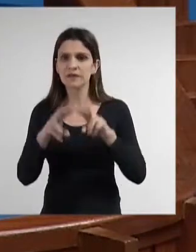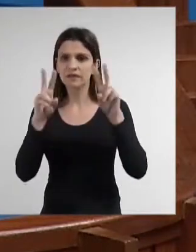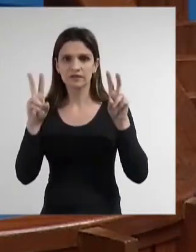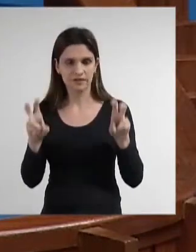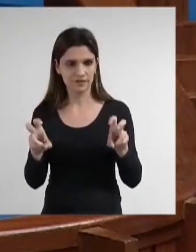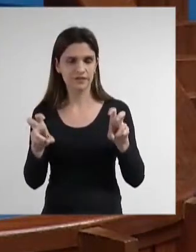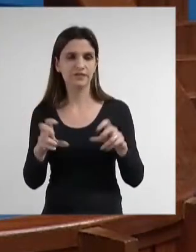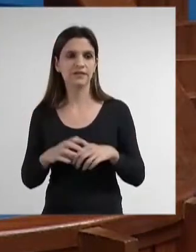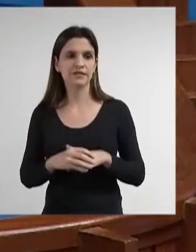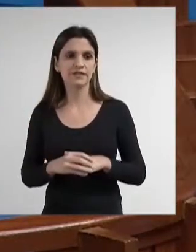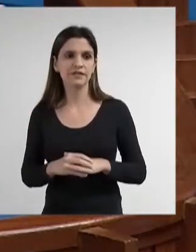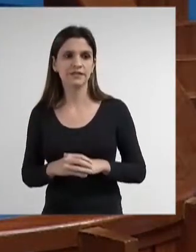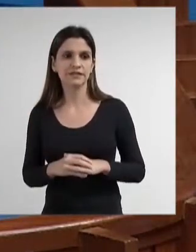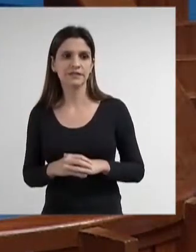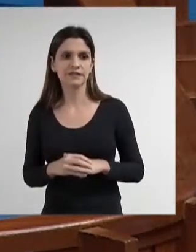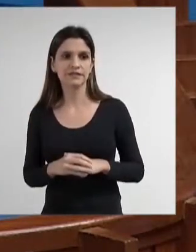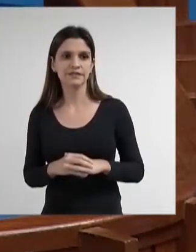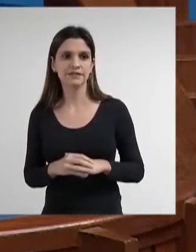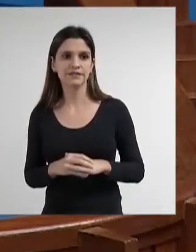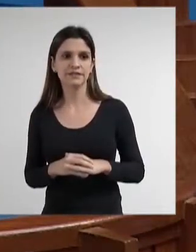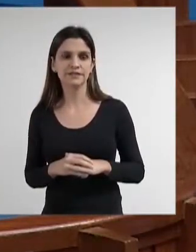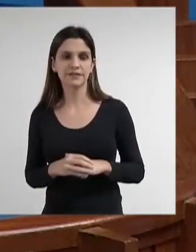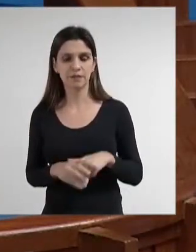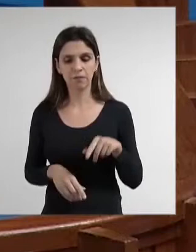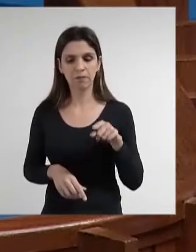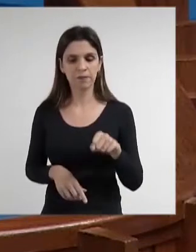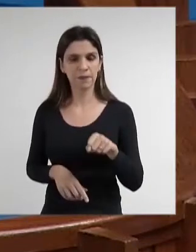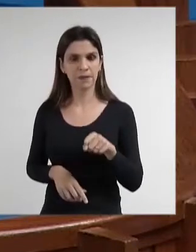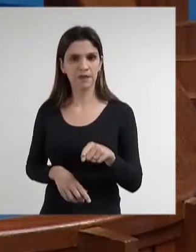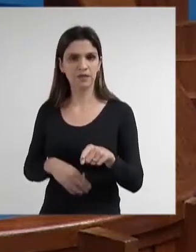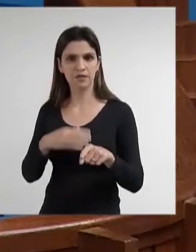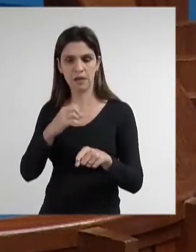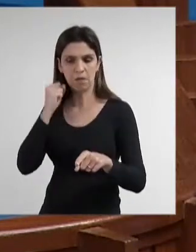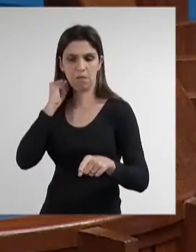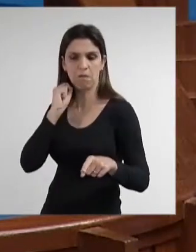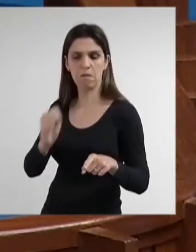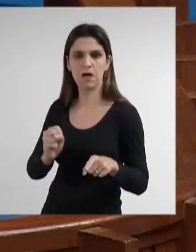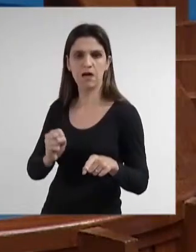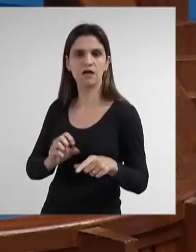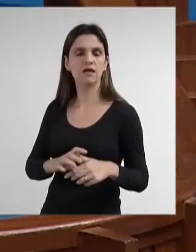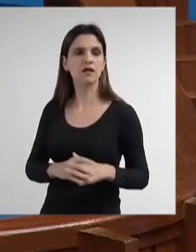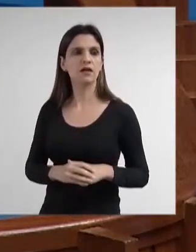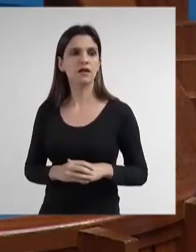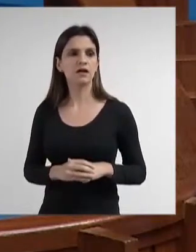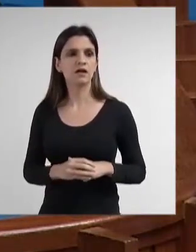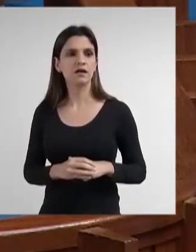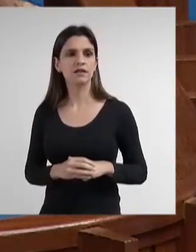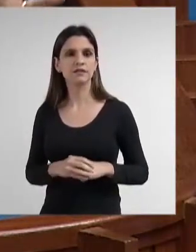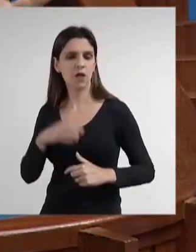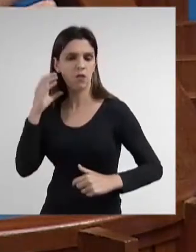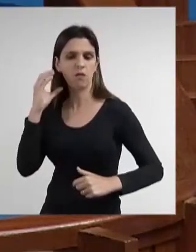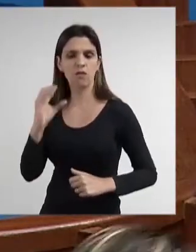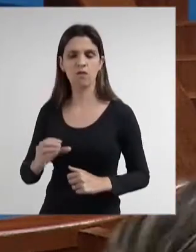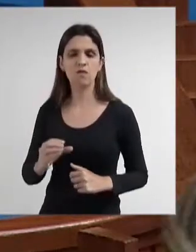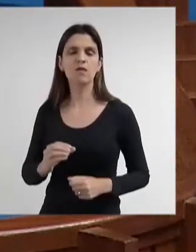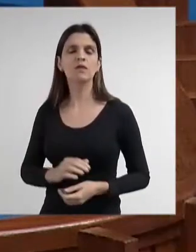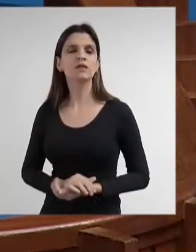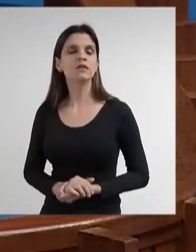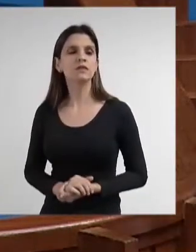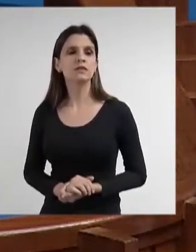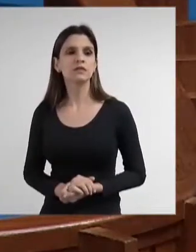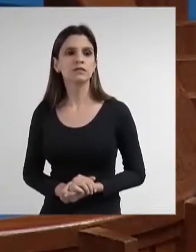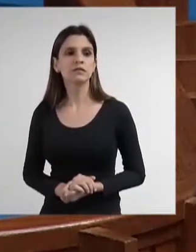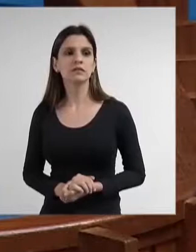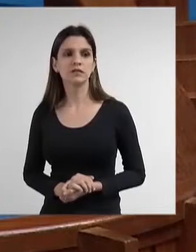gente fala da pessoa, ele comete o feminicídio, às vezes é réu primário, tem lá as benevolências